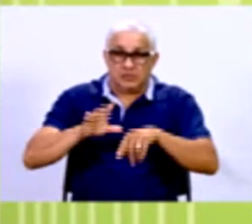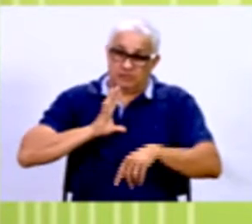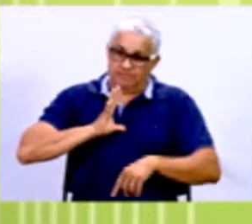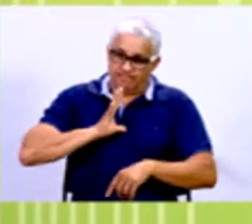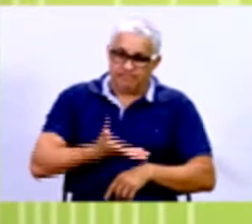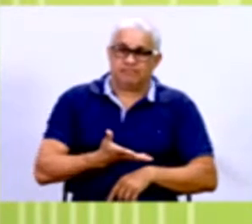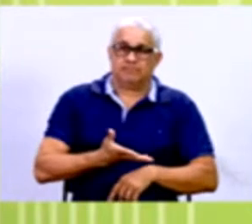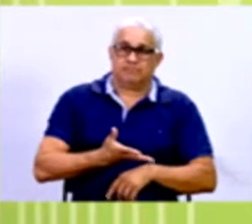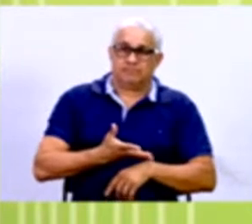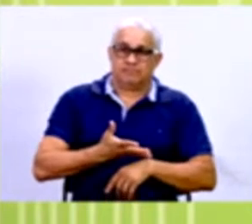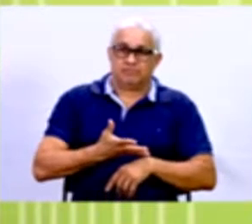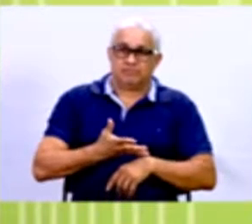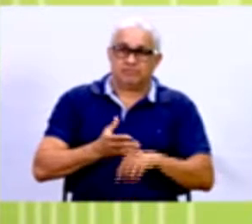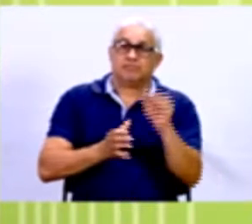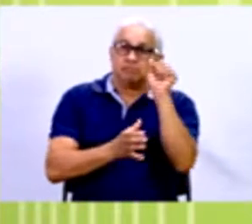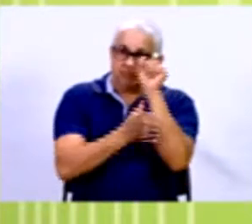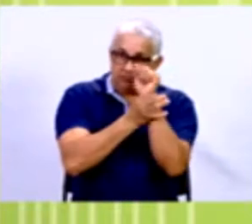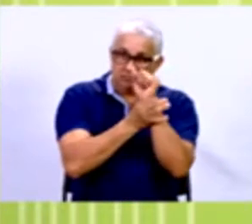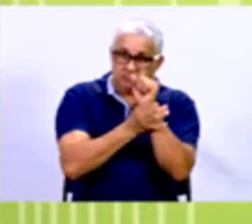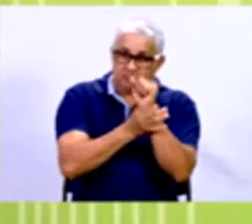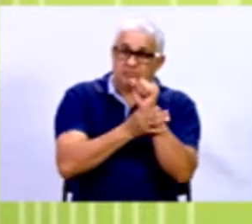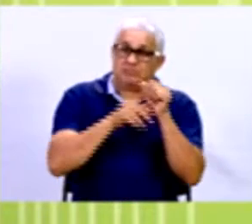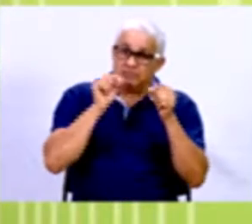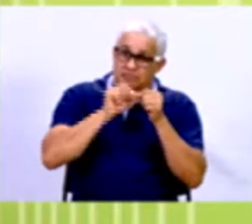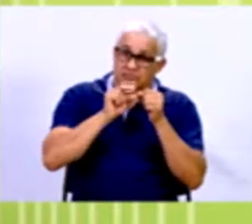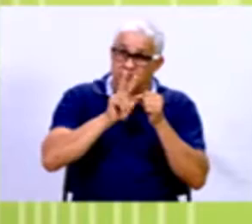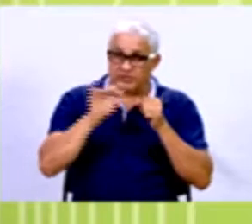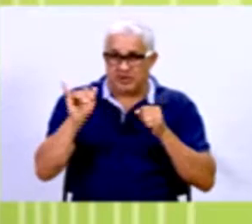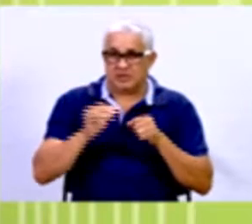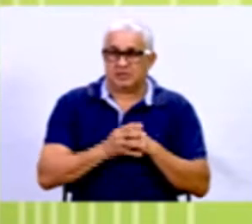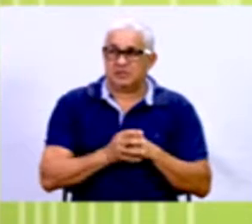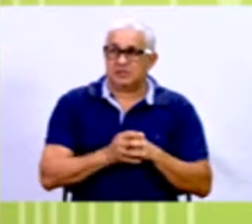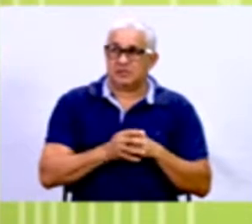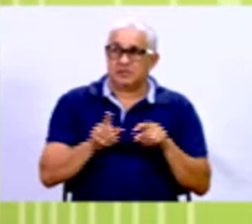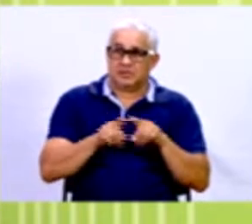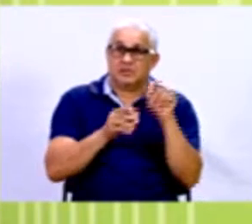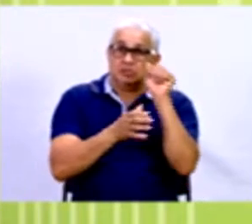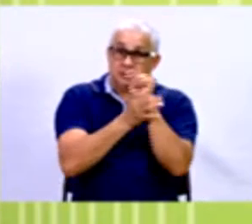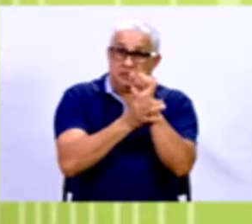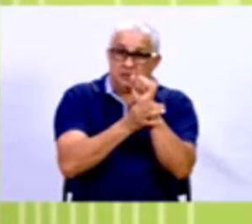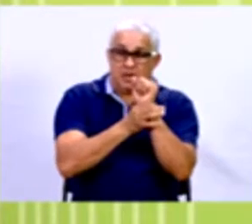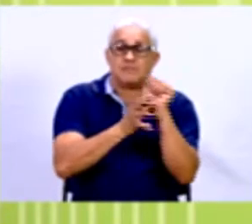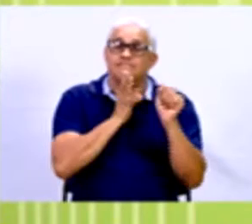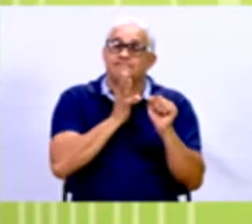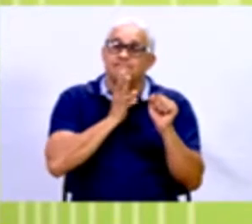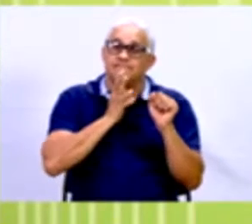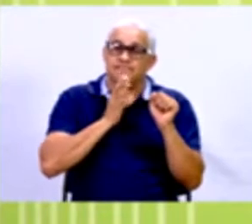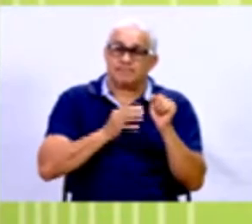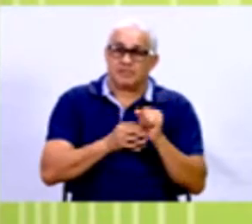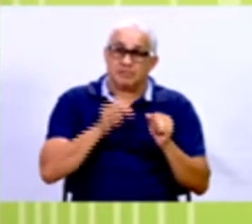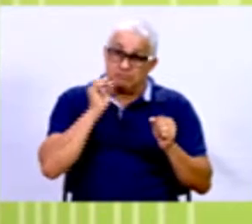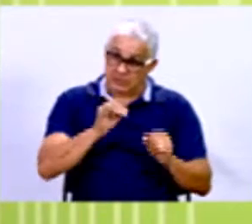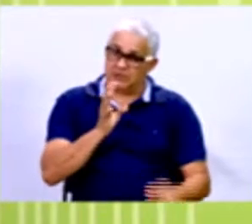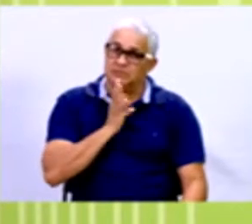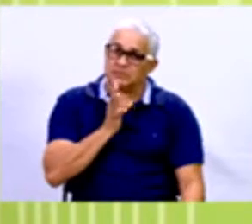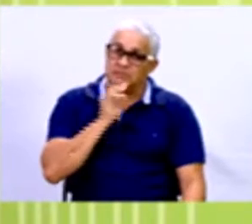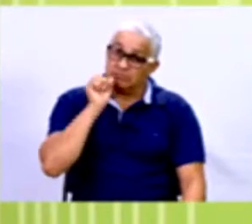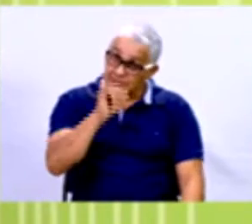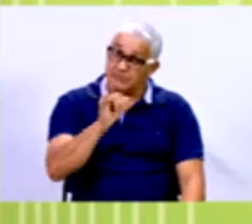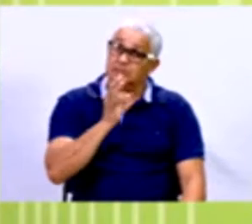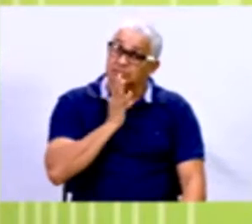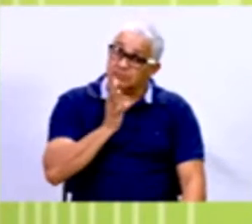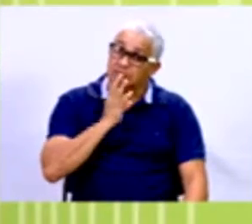sangue frio, a segurança do que você vai fazer. Eu sempre costumo falar que a segurança vem do conhecimento. Se você conhece, se você